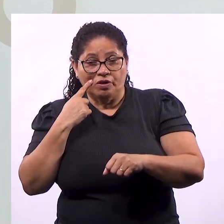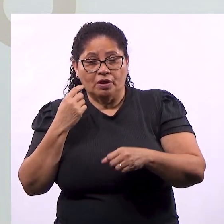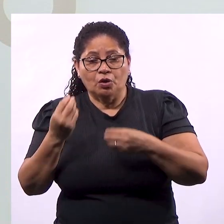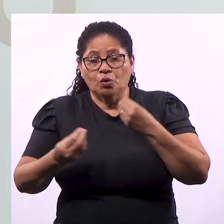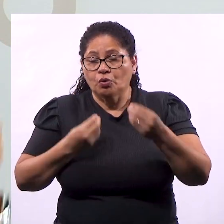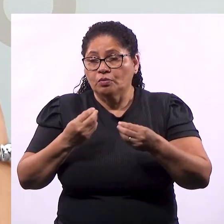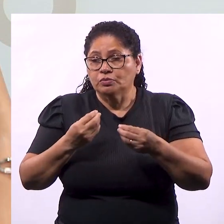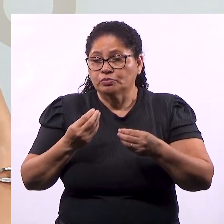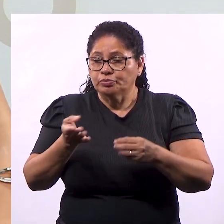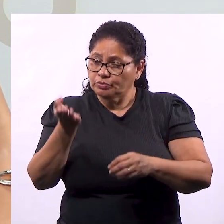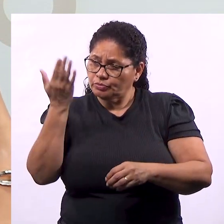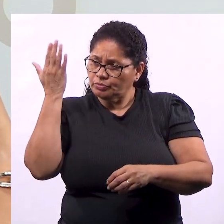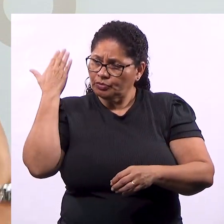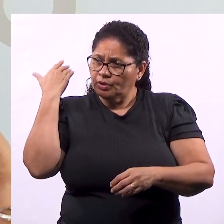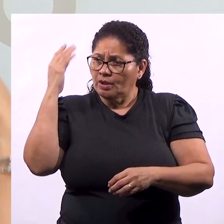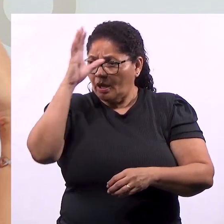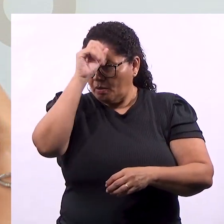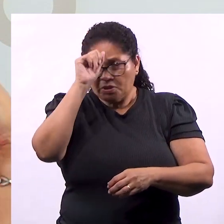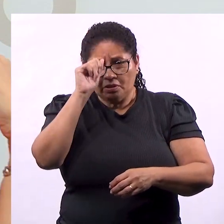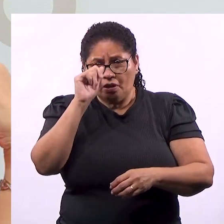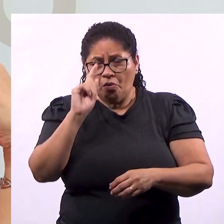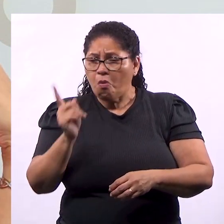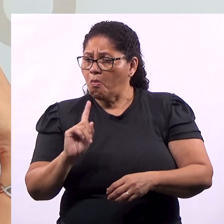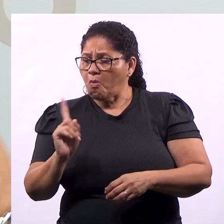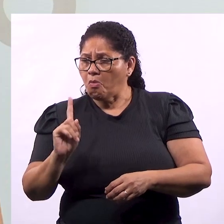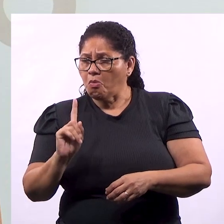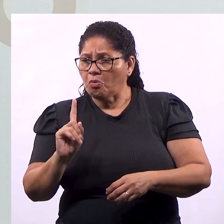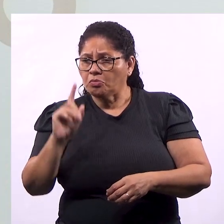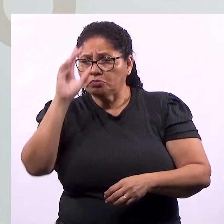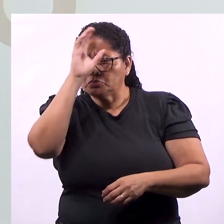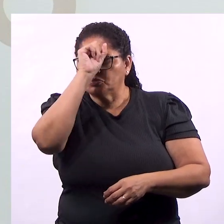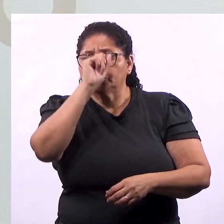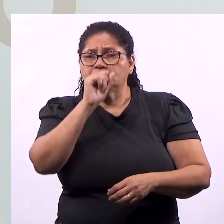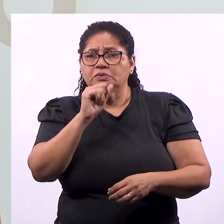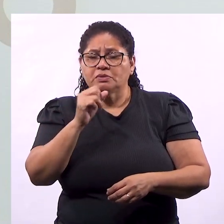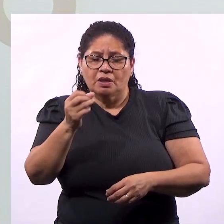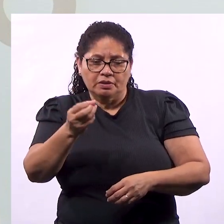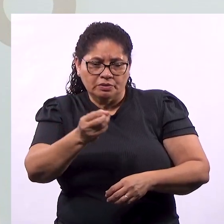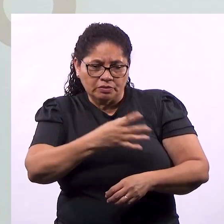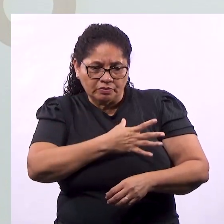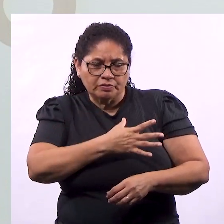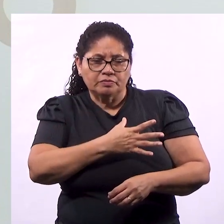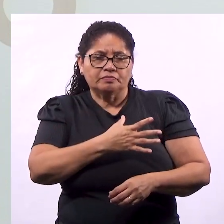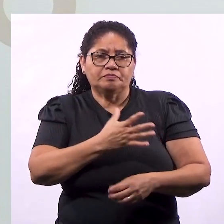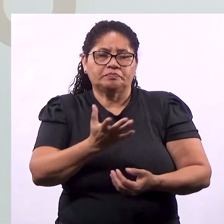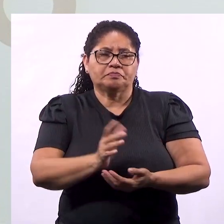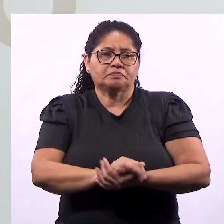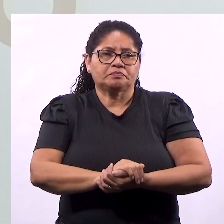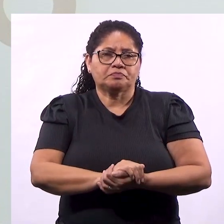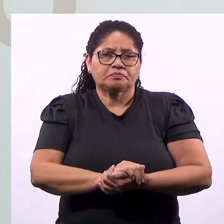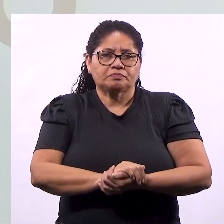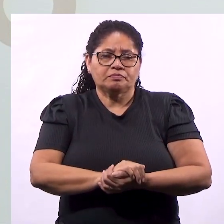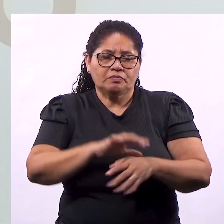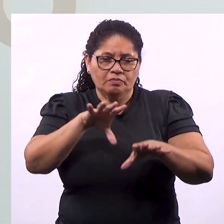o que passou aprendeu ou não aprendeu e as avaliações renováveis